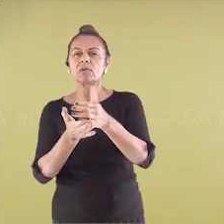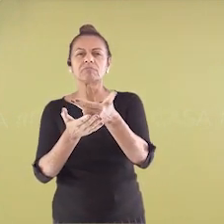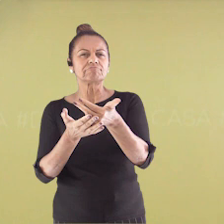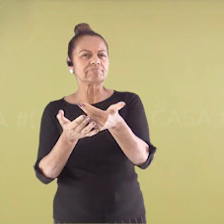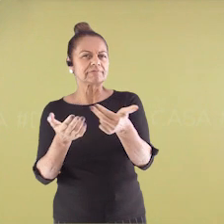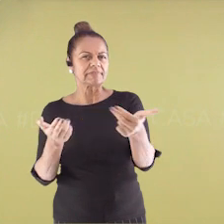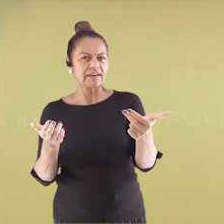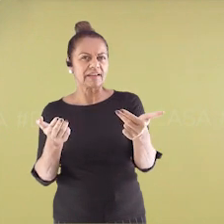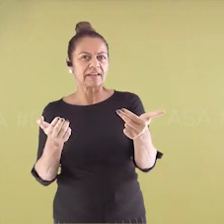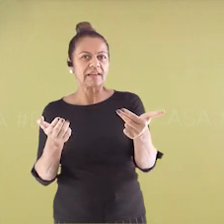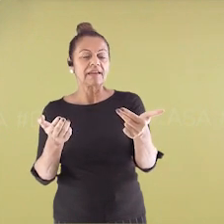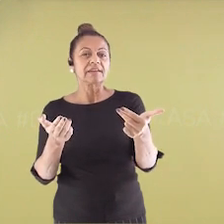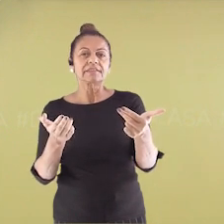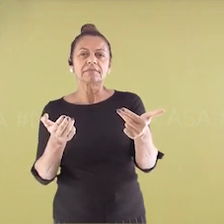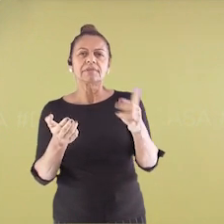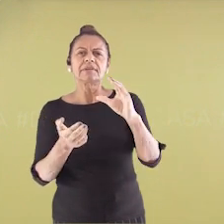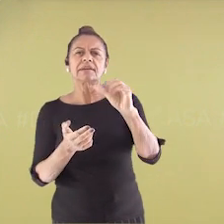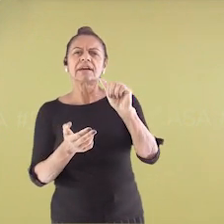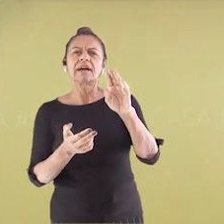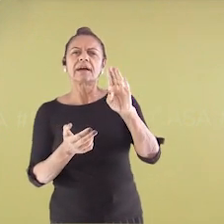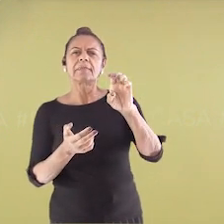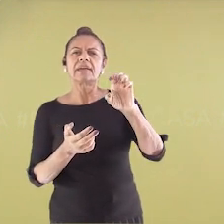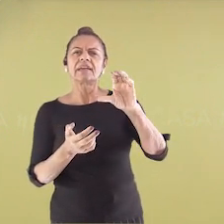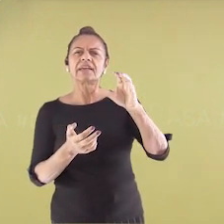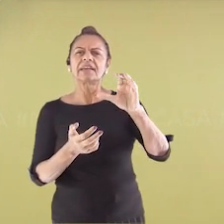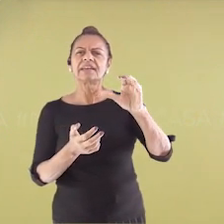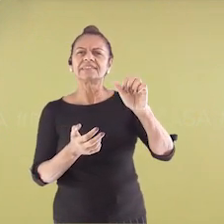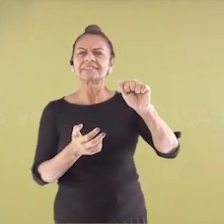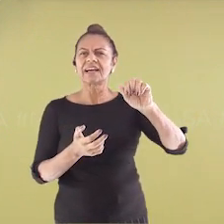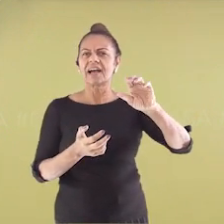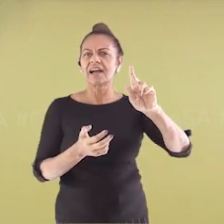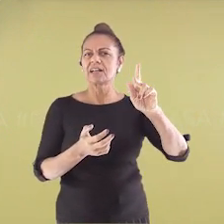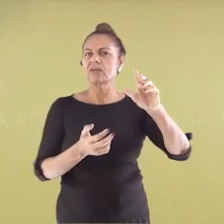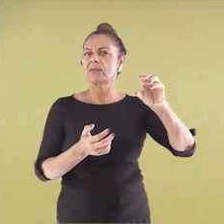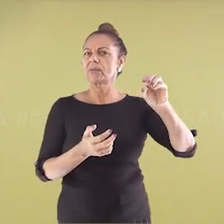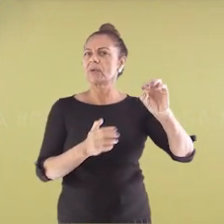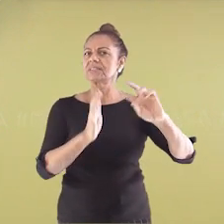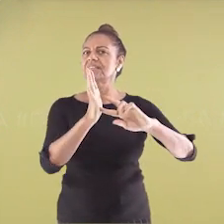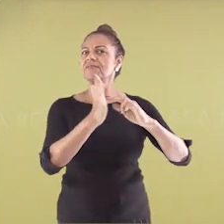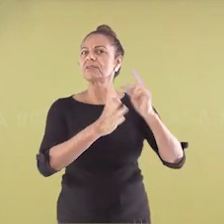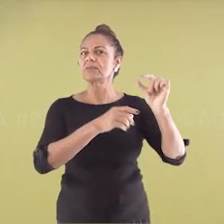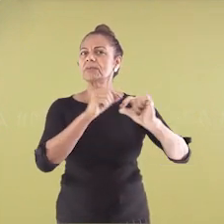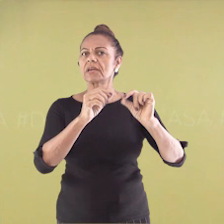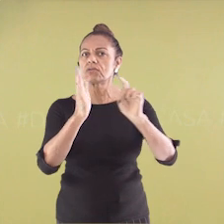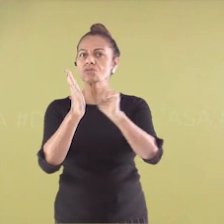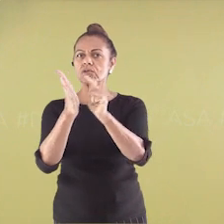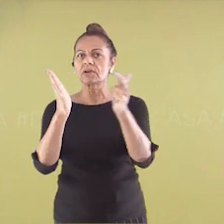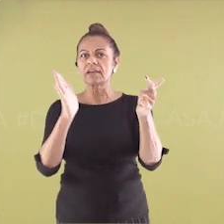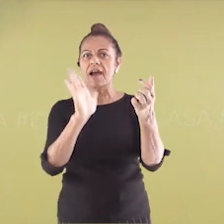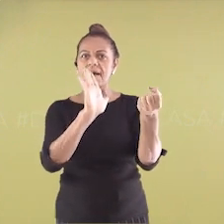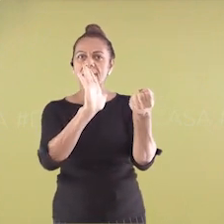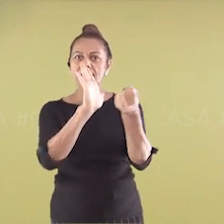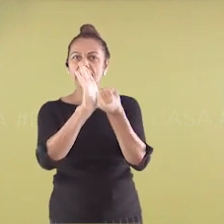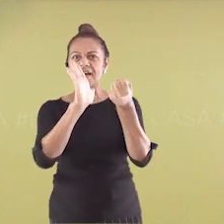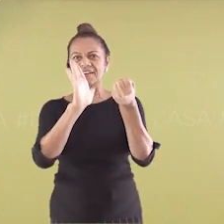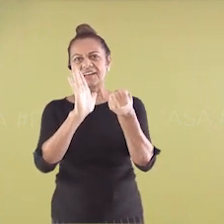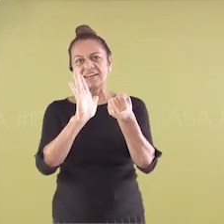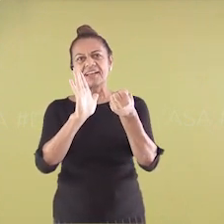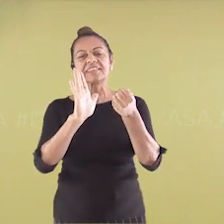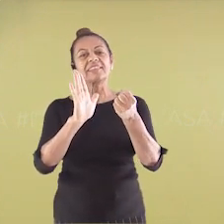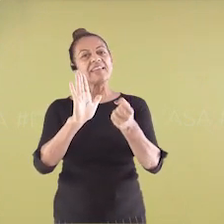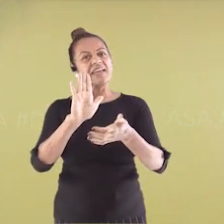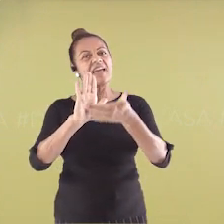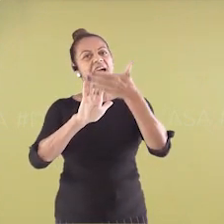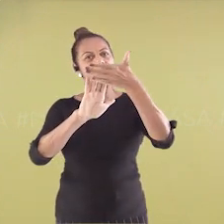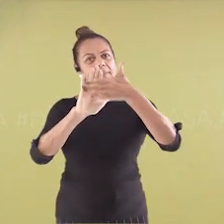27.062, o ano de publicação, etc. O cabeçalho é como a marca do jornal. Ele sempre está presente